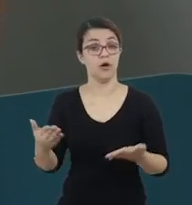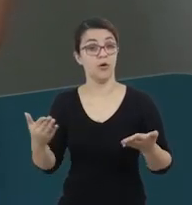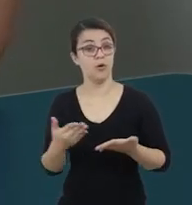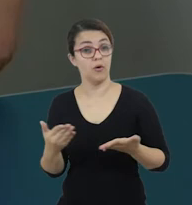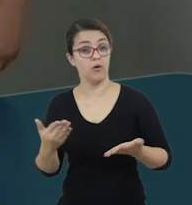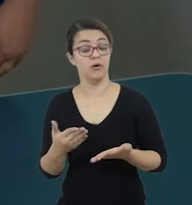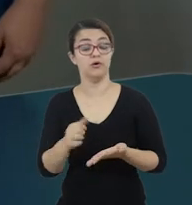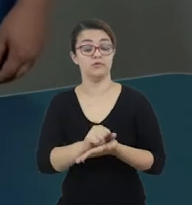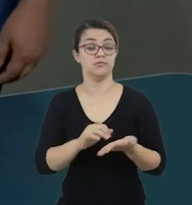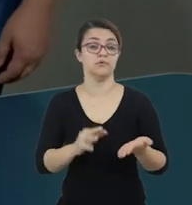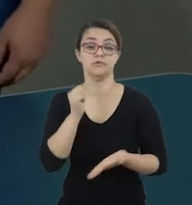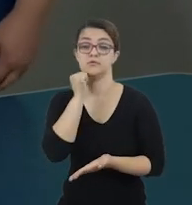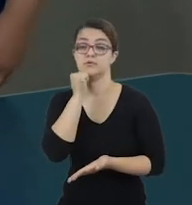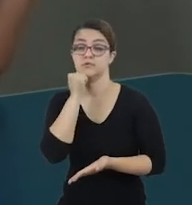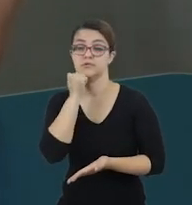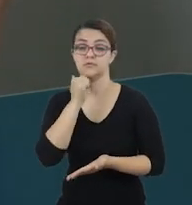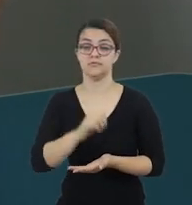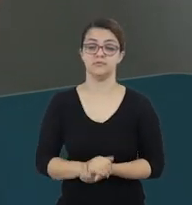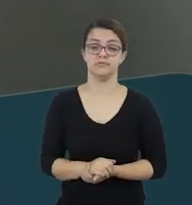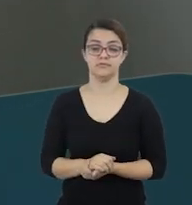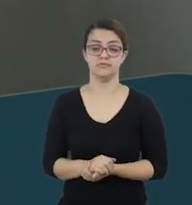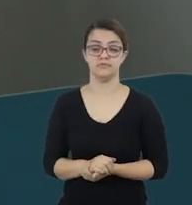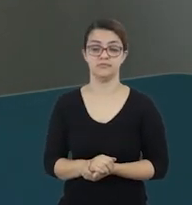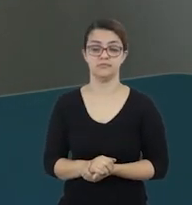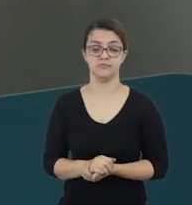Vamos falar um pouco das atividades de ciências.